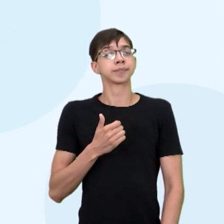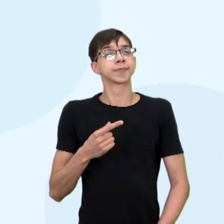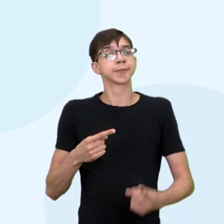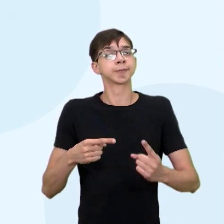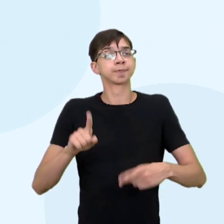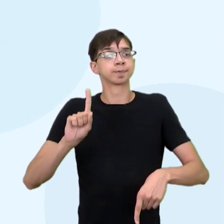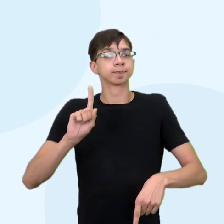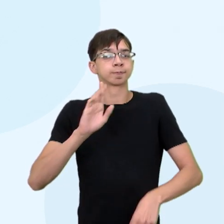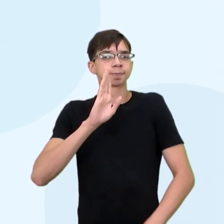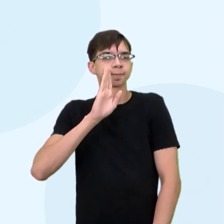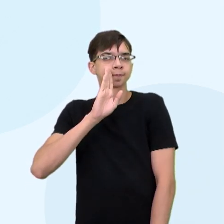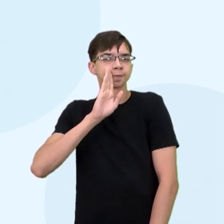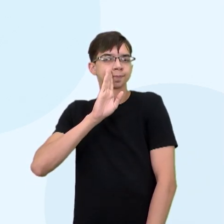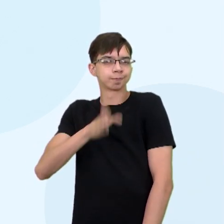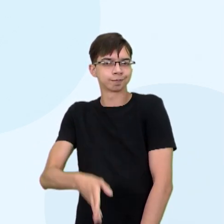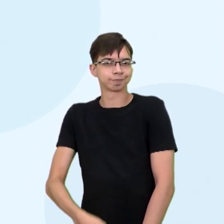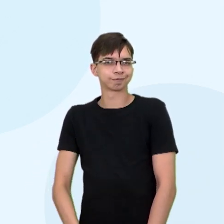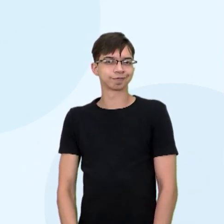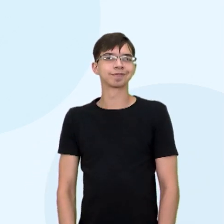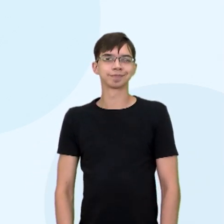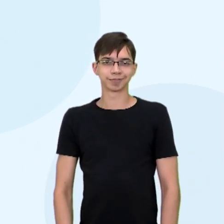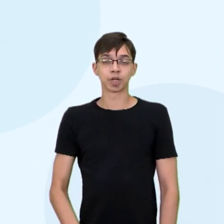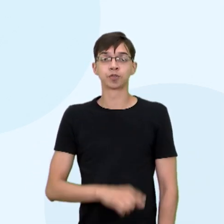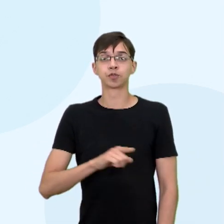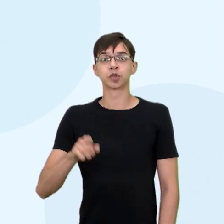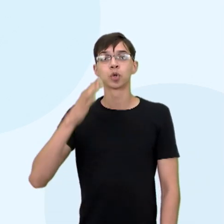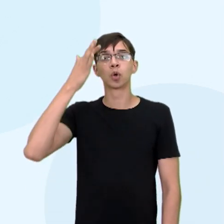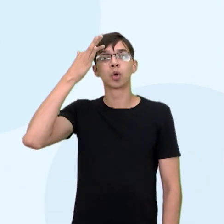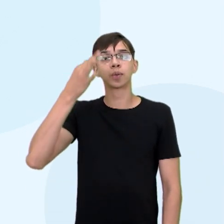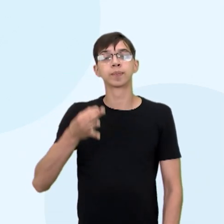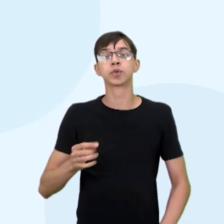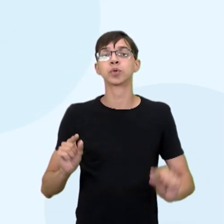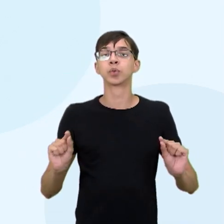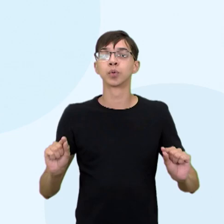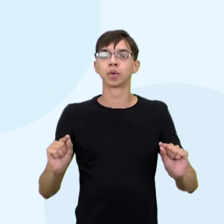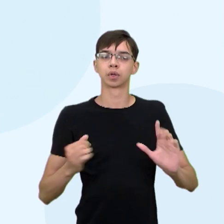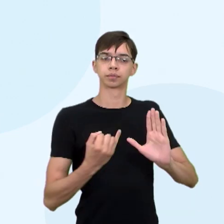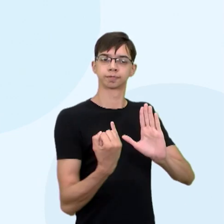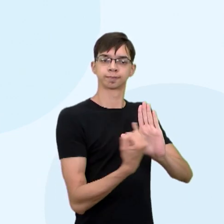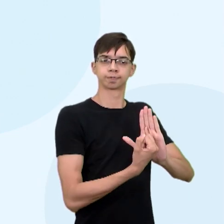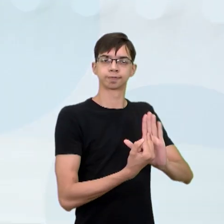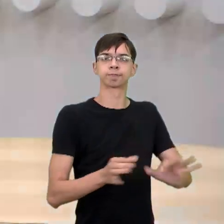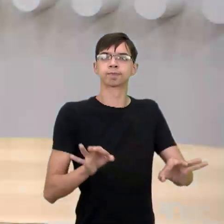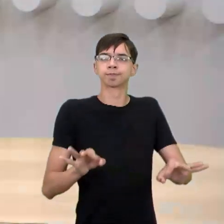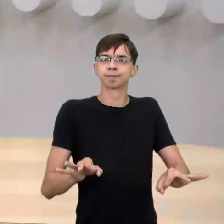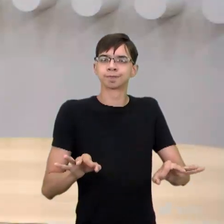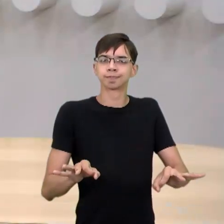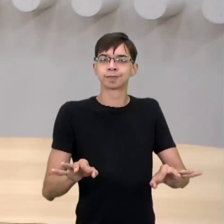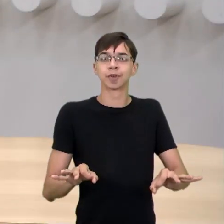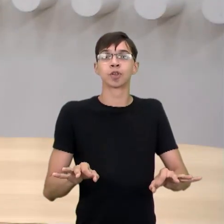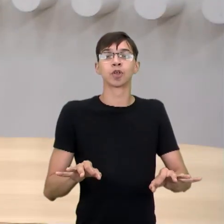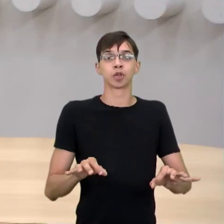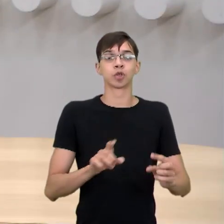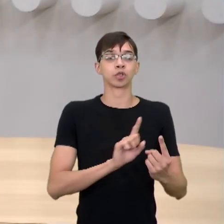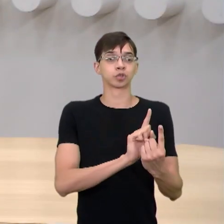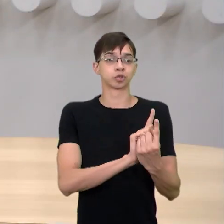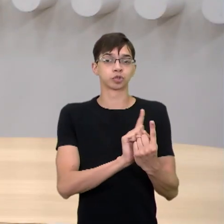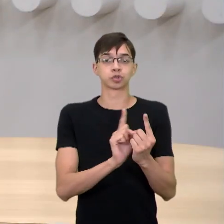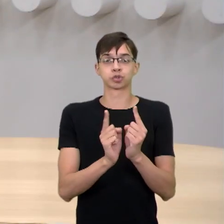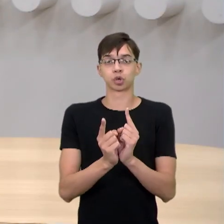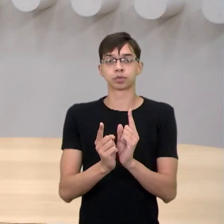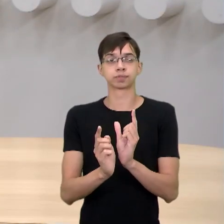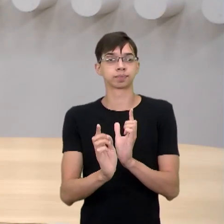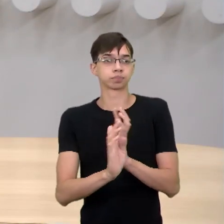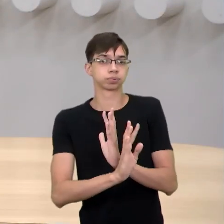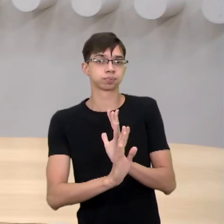que a nossa identidade é o produto dessas interações, que a nossa socialização, as nossas experiências formam a nossa